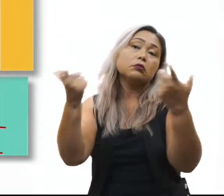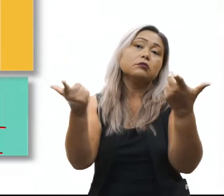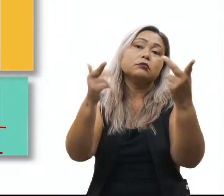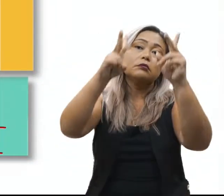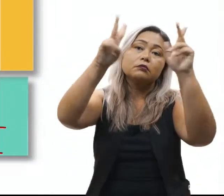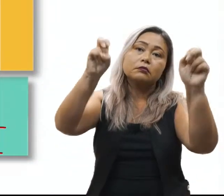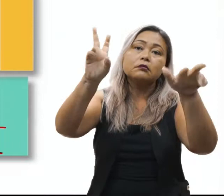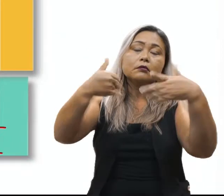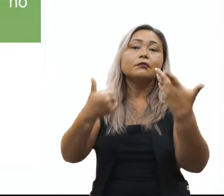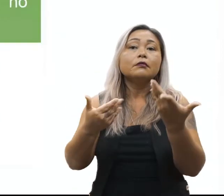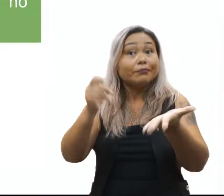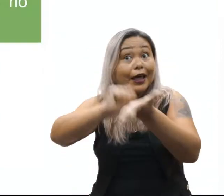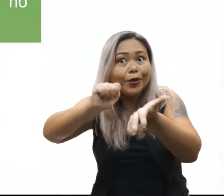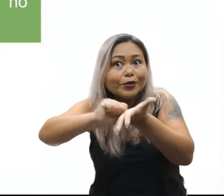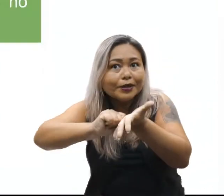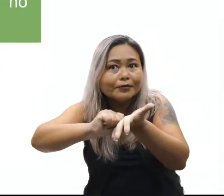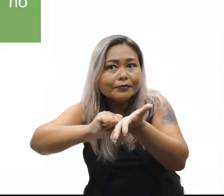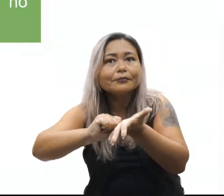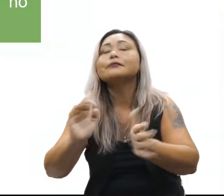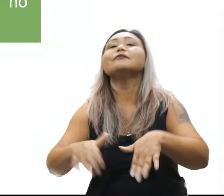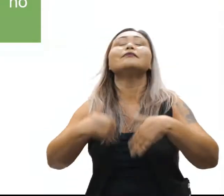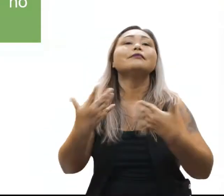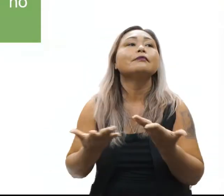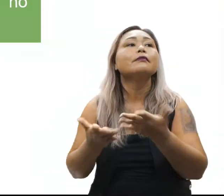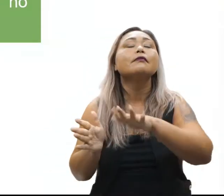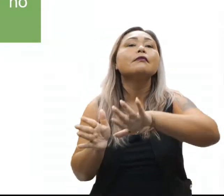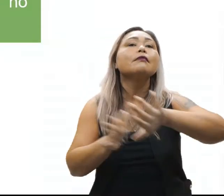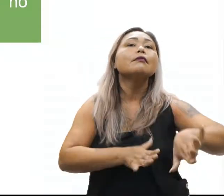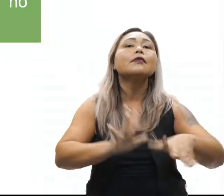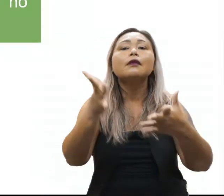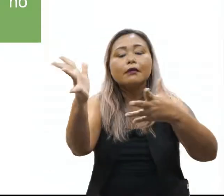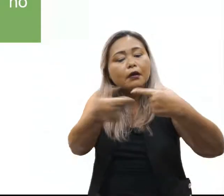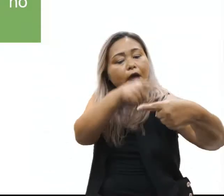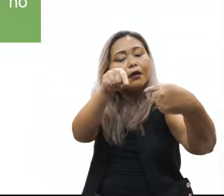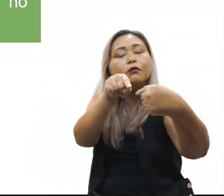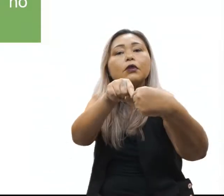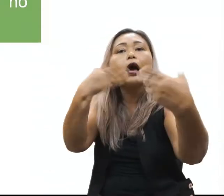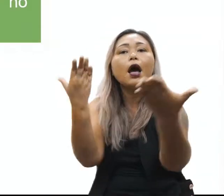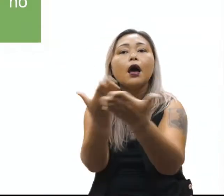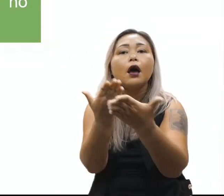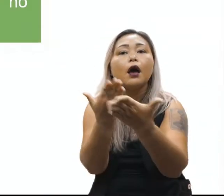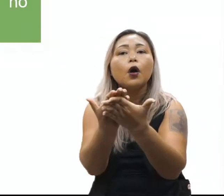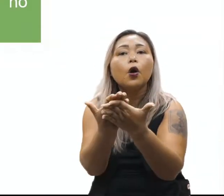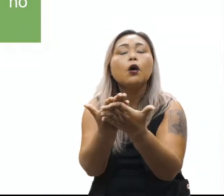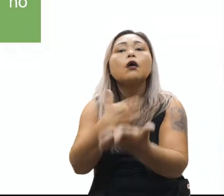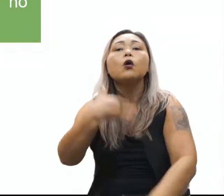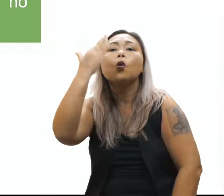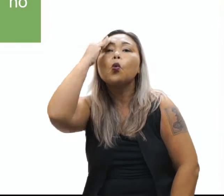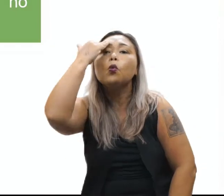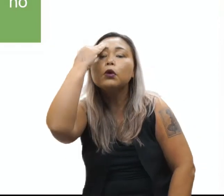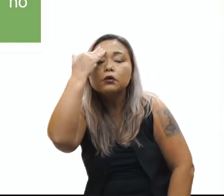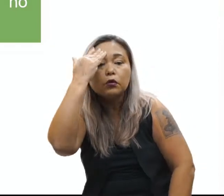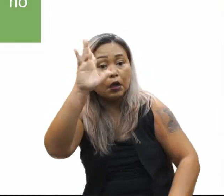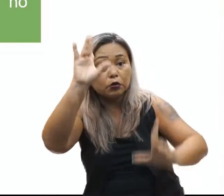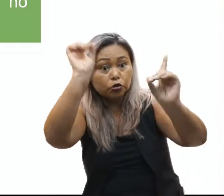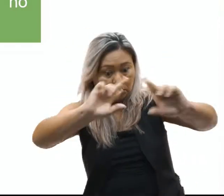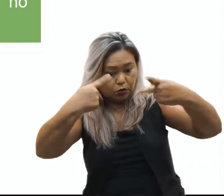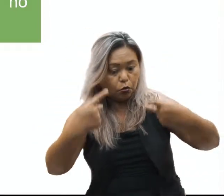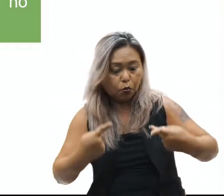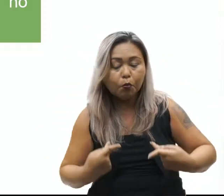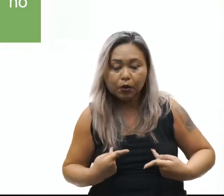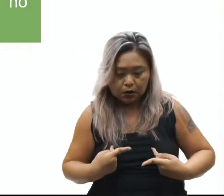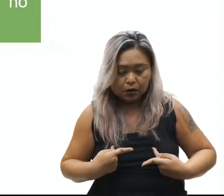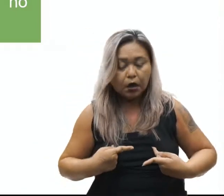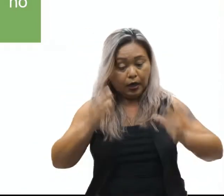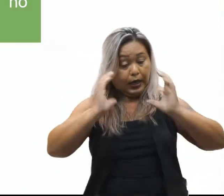beleza? Anotado? Nossas habilidades da aula de hoje serão em compreender que os direitos humanos de